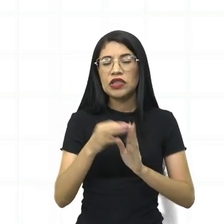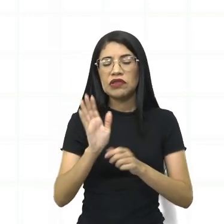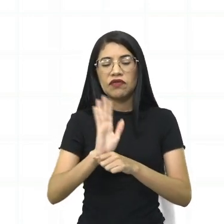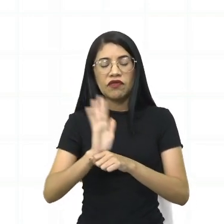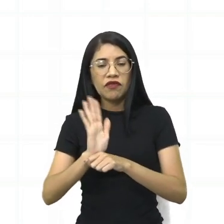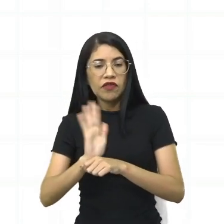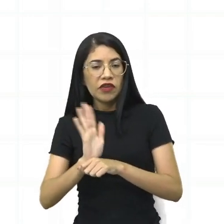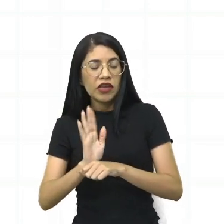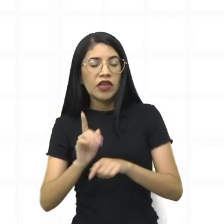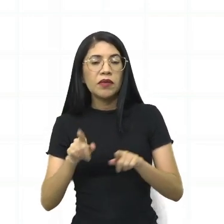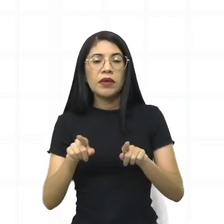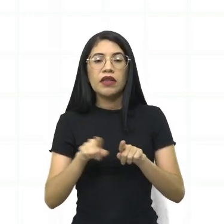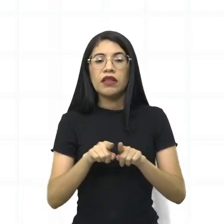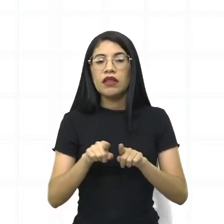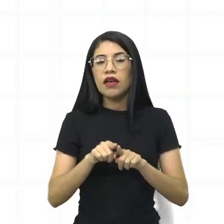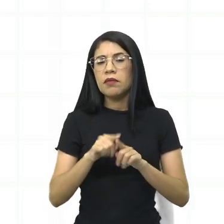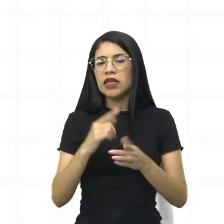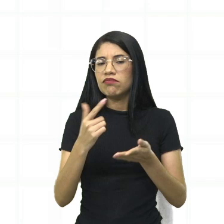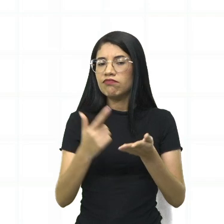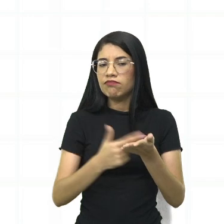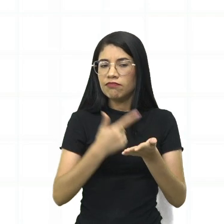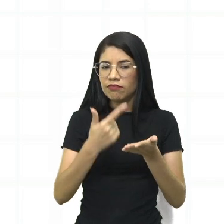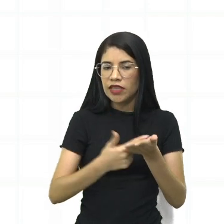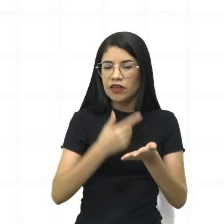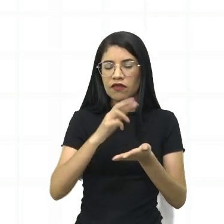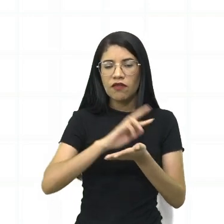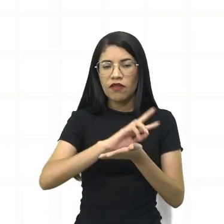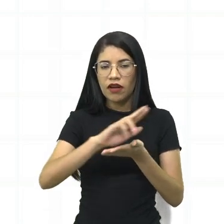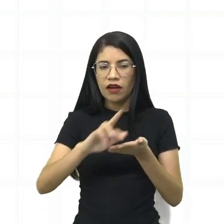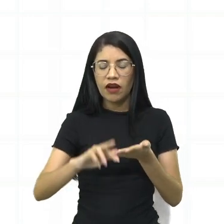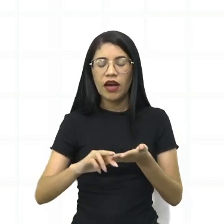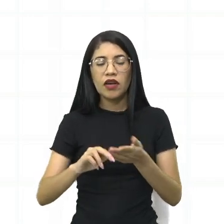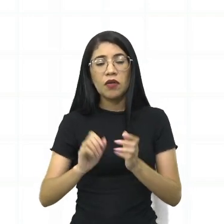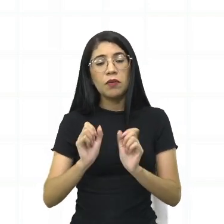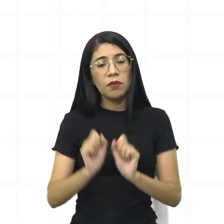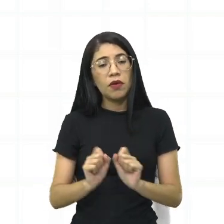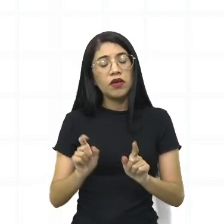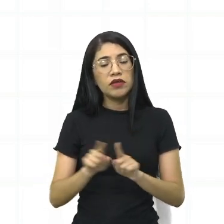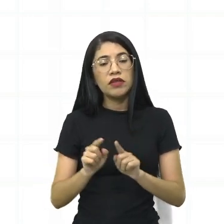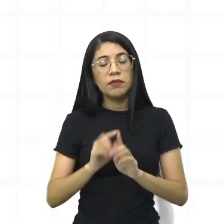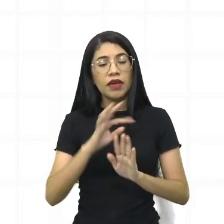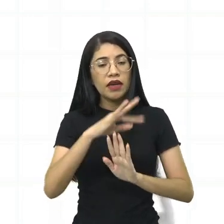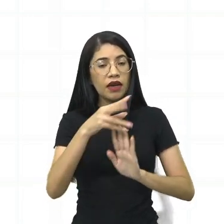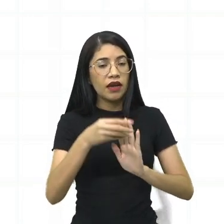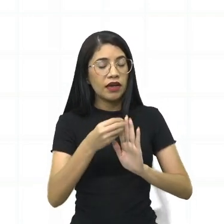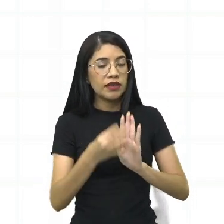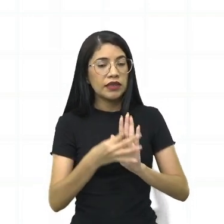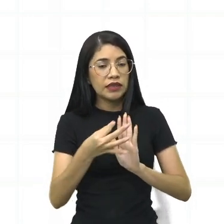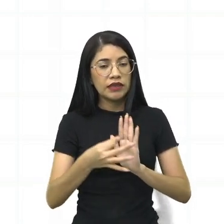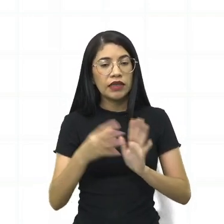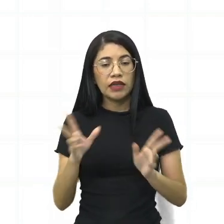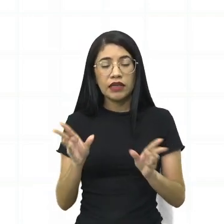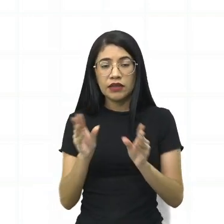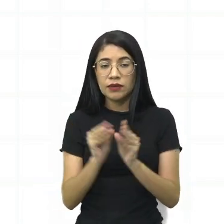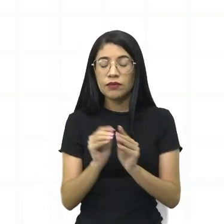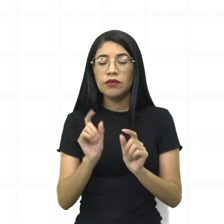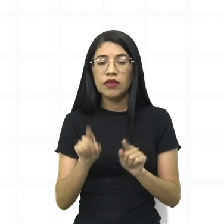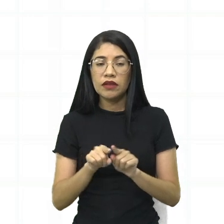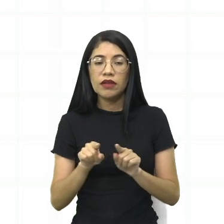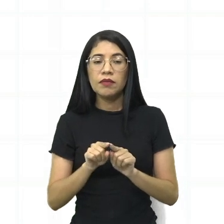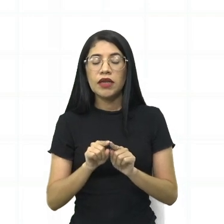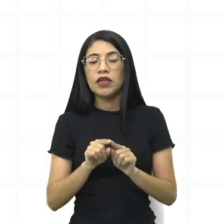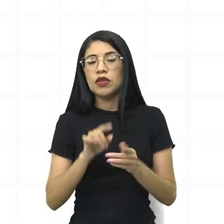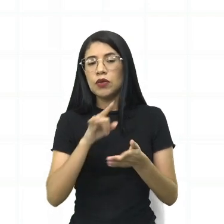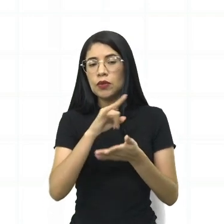resenha de livros, né? A gente pode ter a resenha resumo dessas obras,